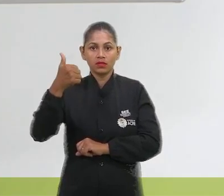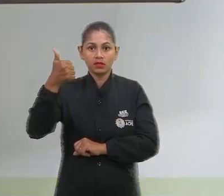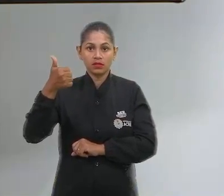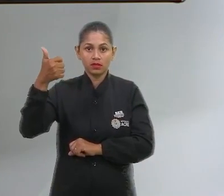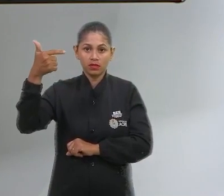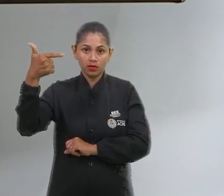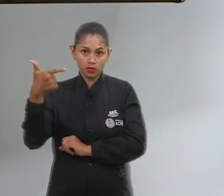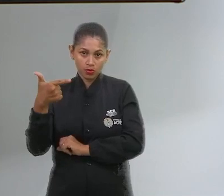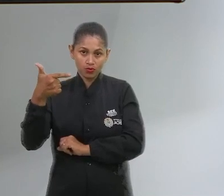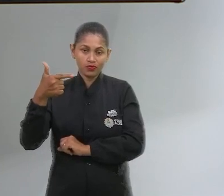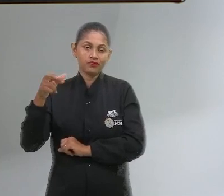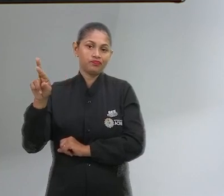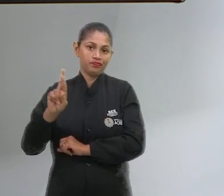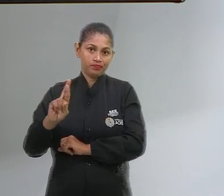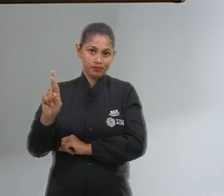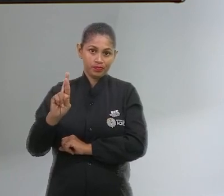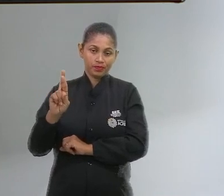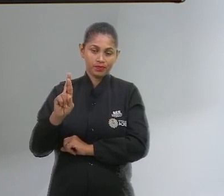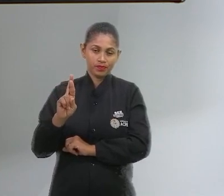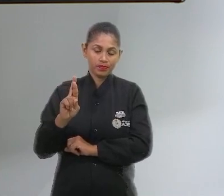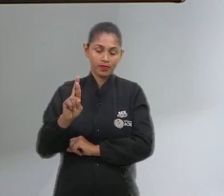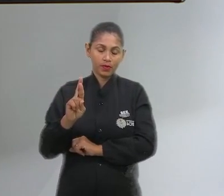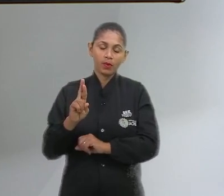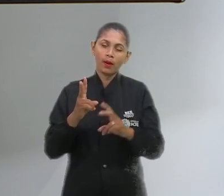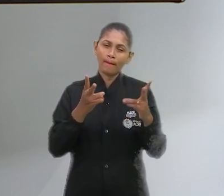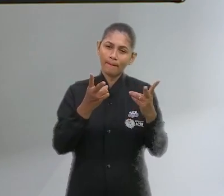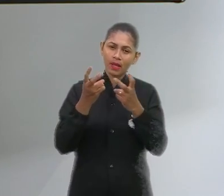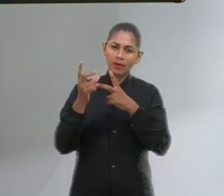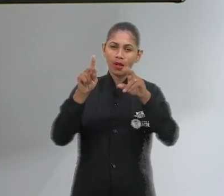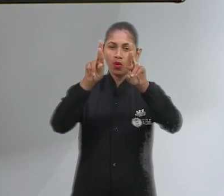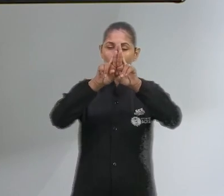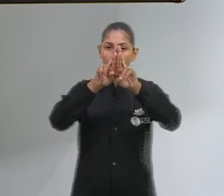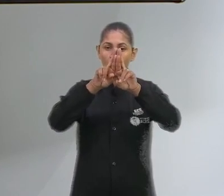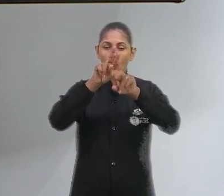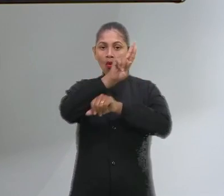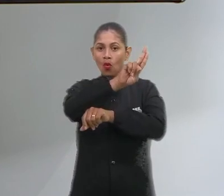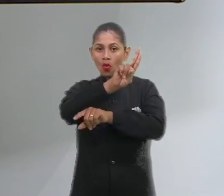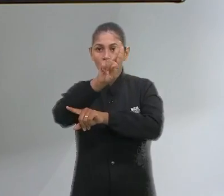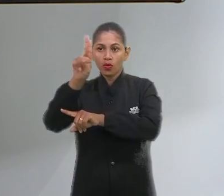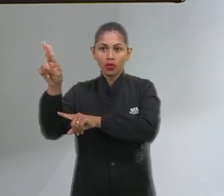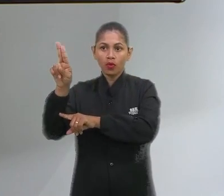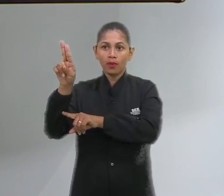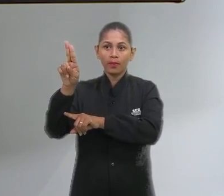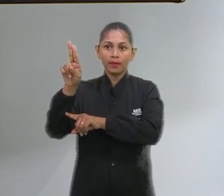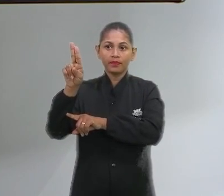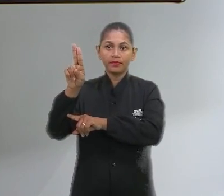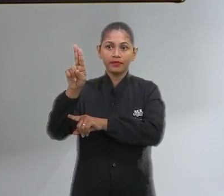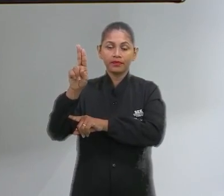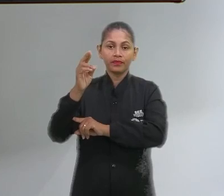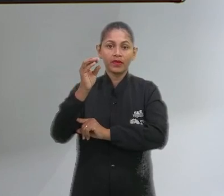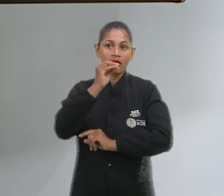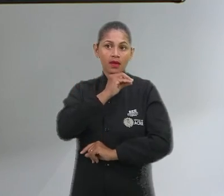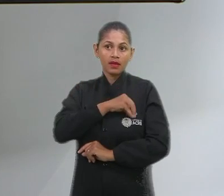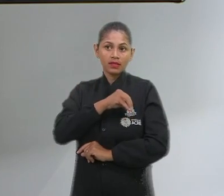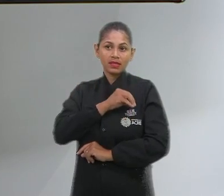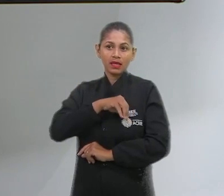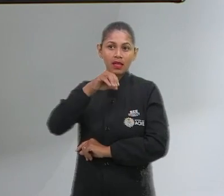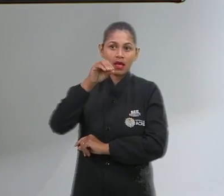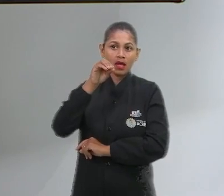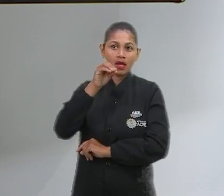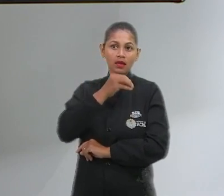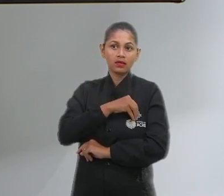1.412. E vocês podem observar pelo título do gráfico, salário mínimo nominal e